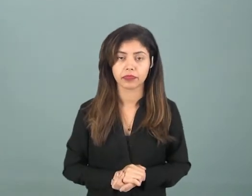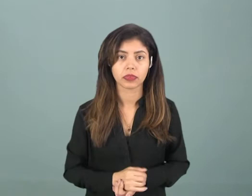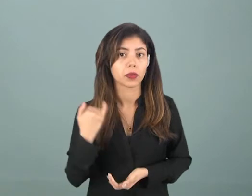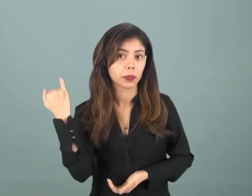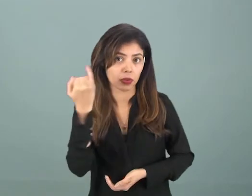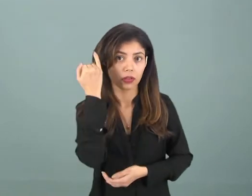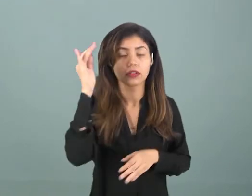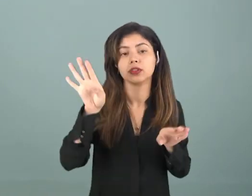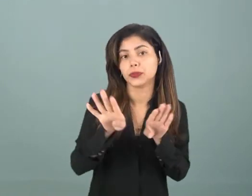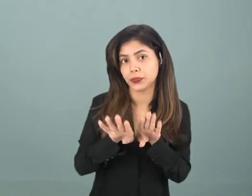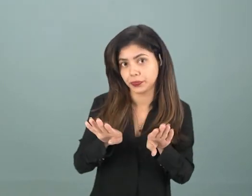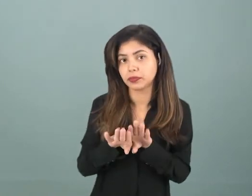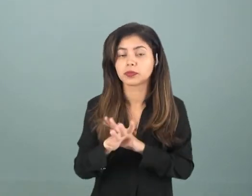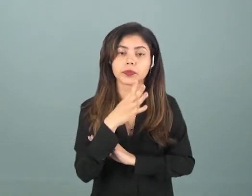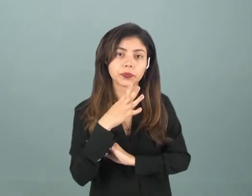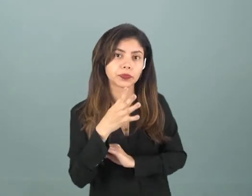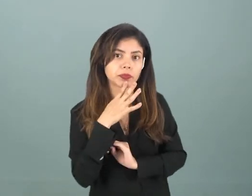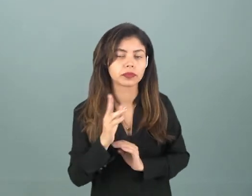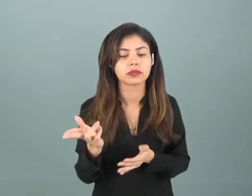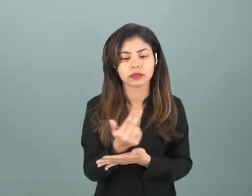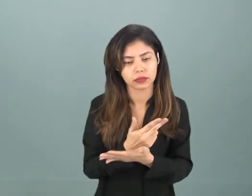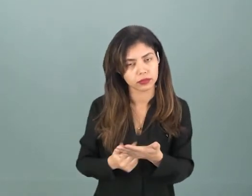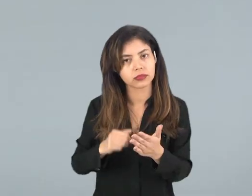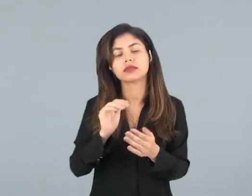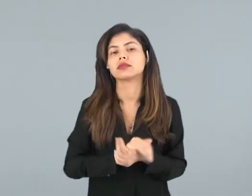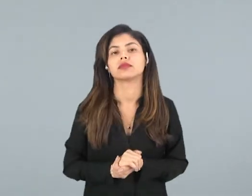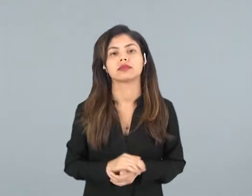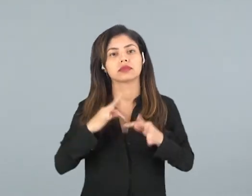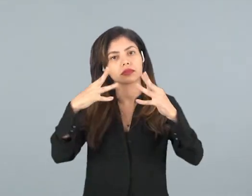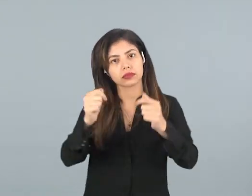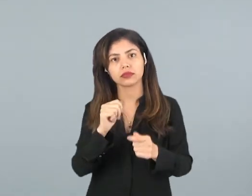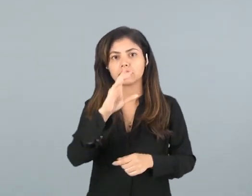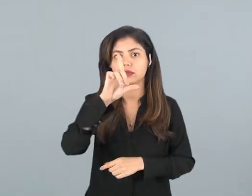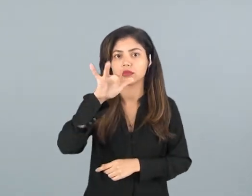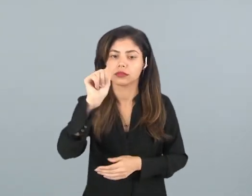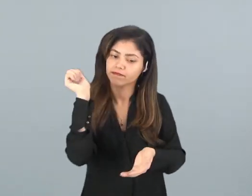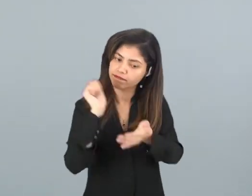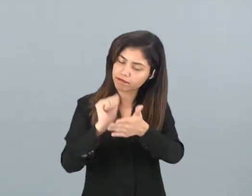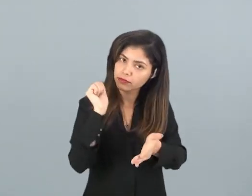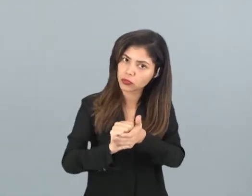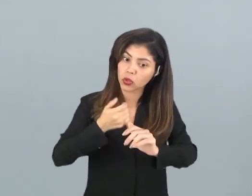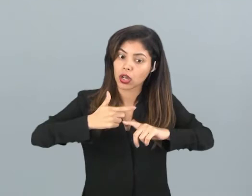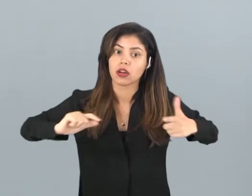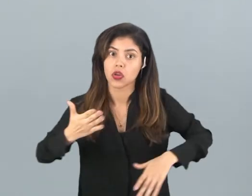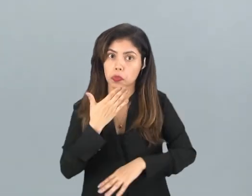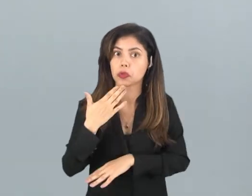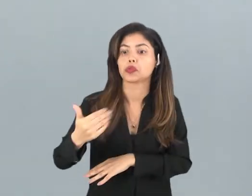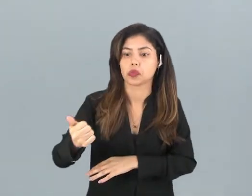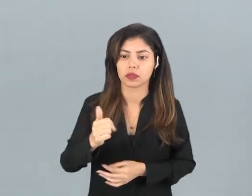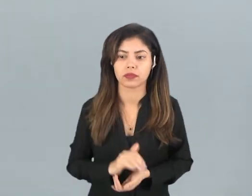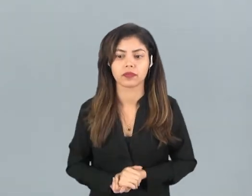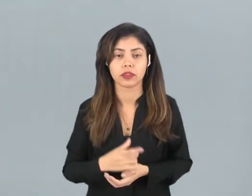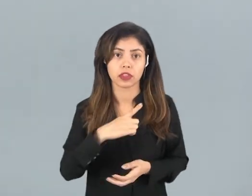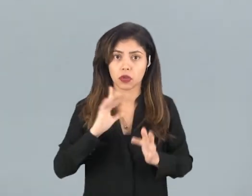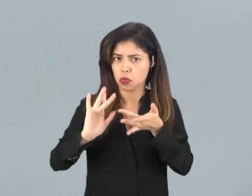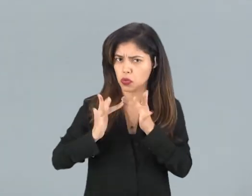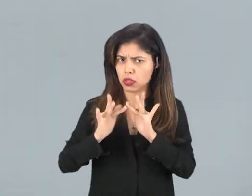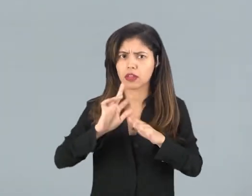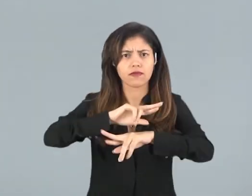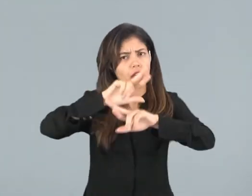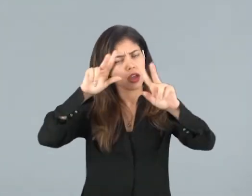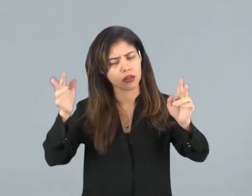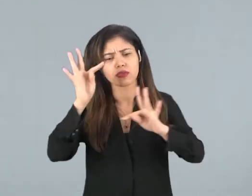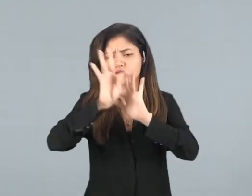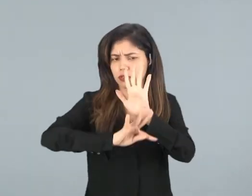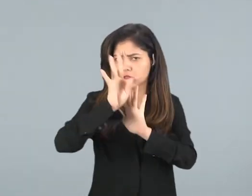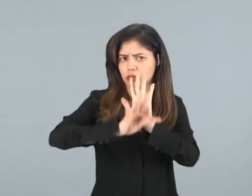E é importante a gente conhecer um pouquinho mais sobre as obras dele. Cecília Meirelles é uma grande escritora. Tá? A gente tem contato com vários